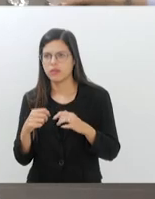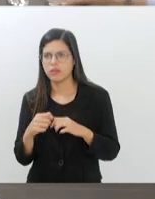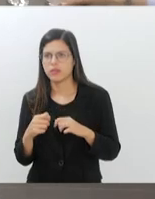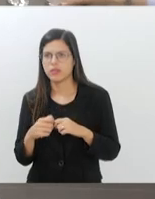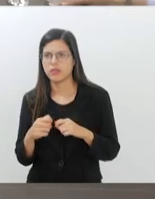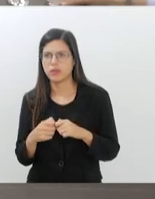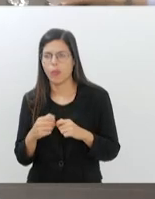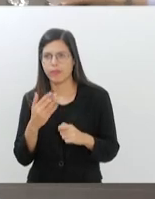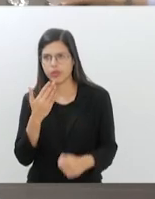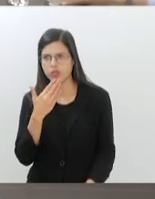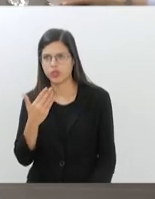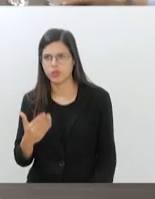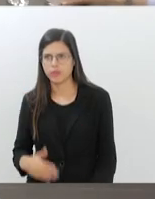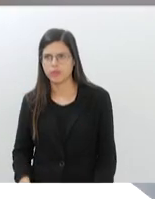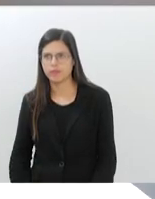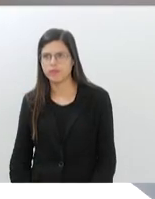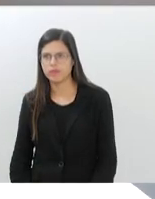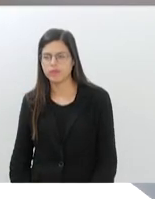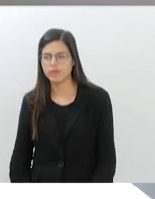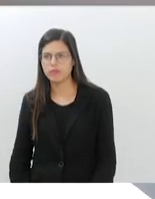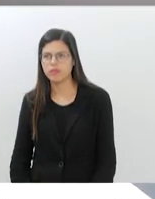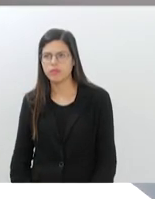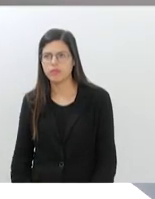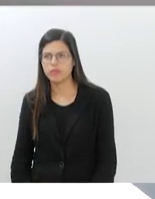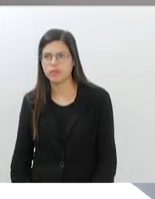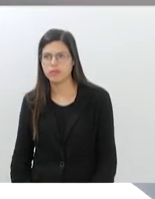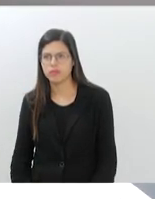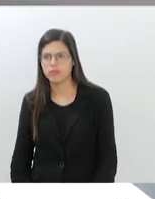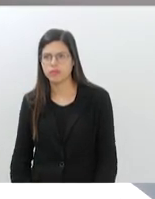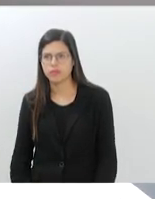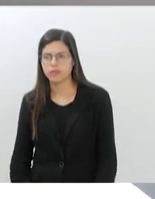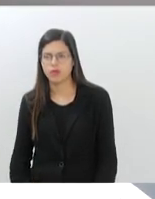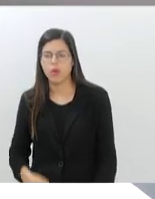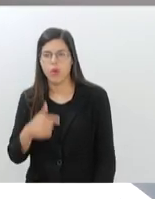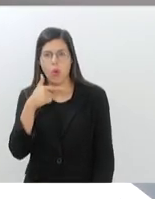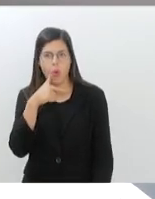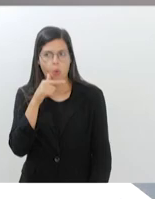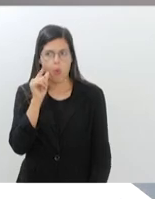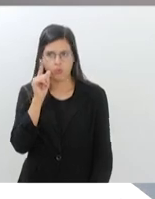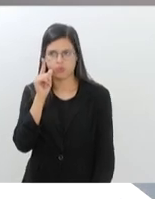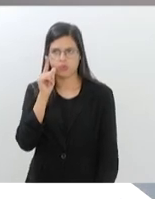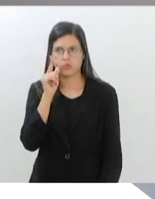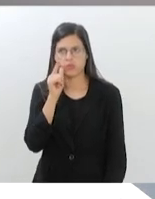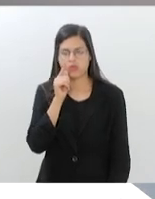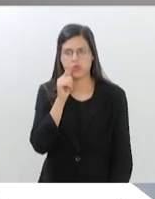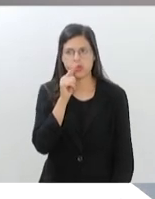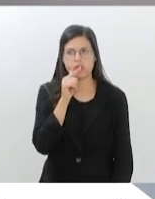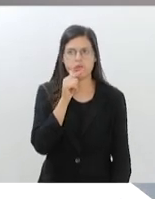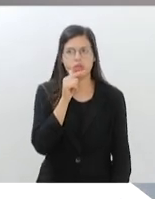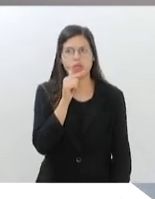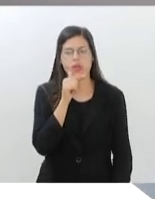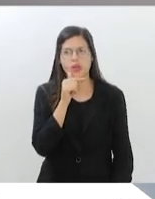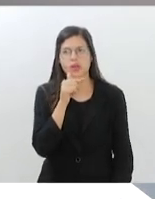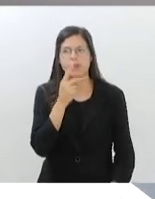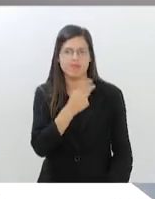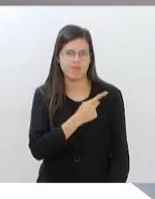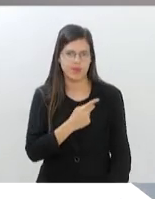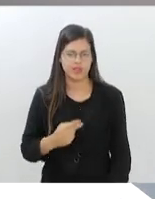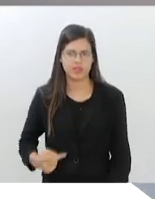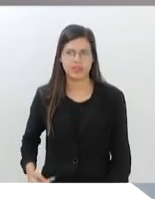vossa excelência eh eu dei entrada ontem aí vossas excelência